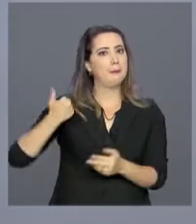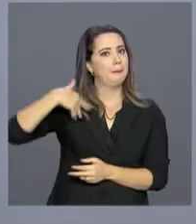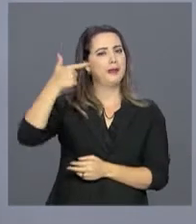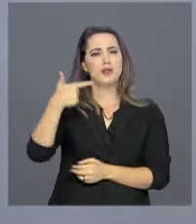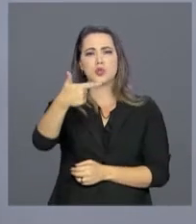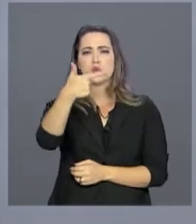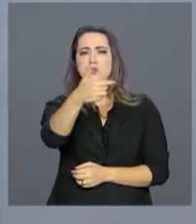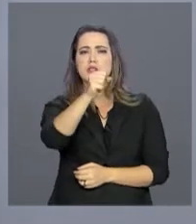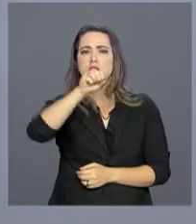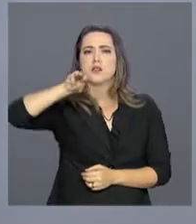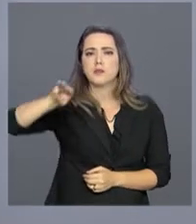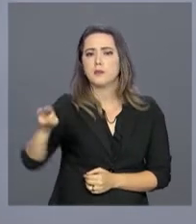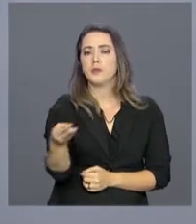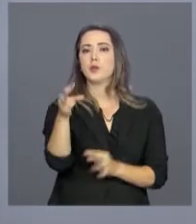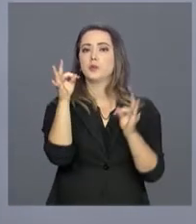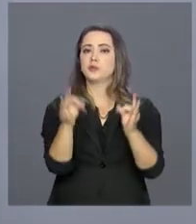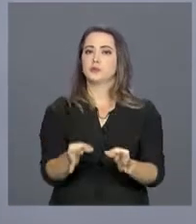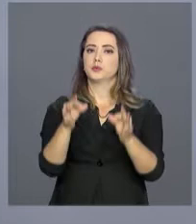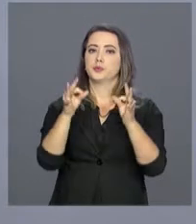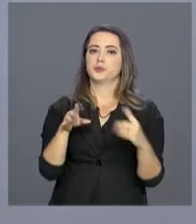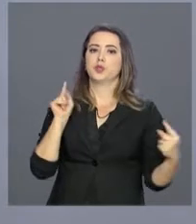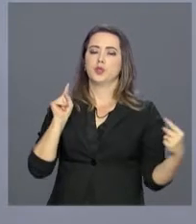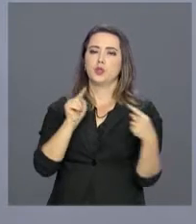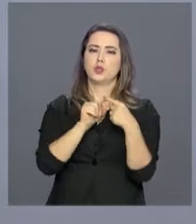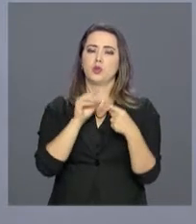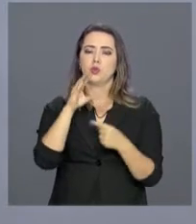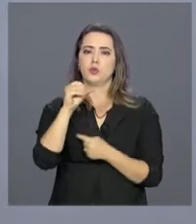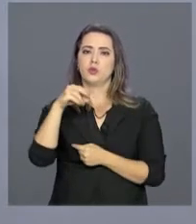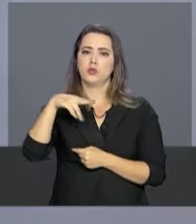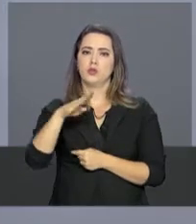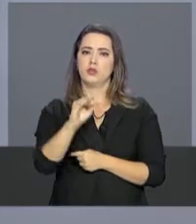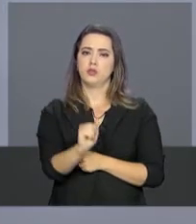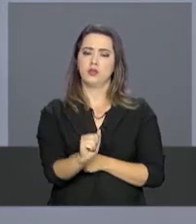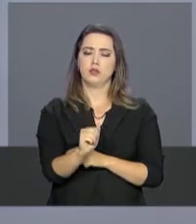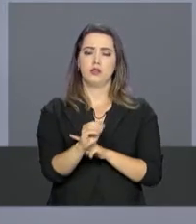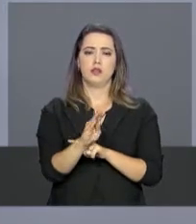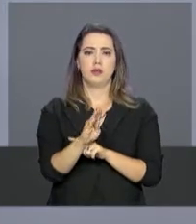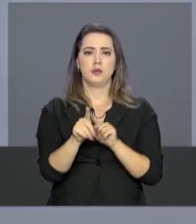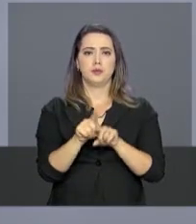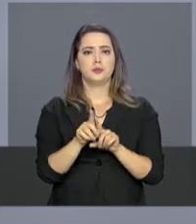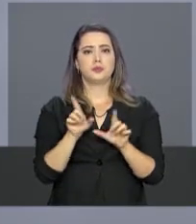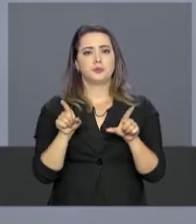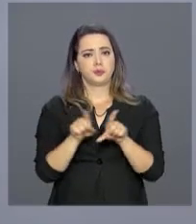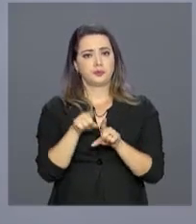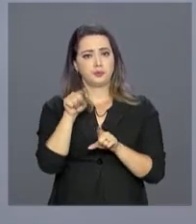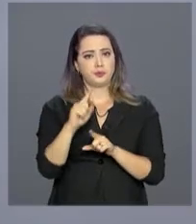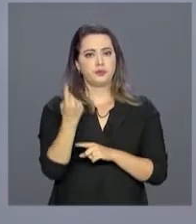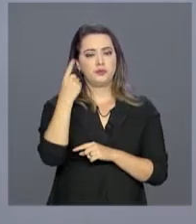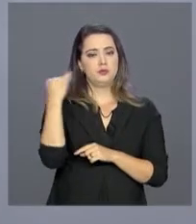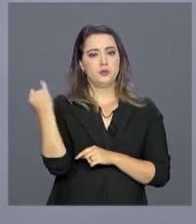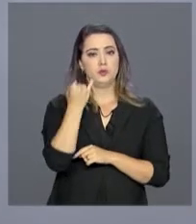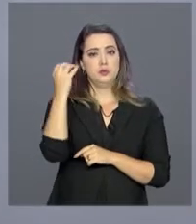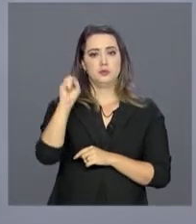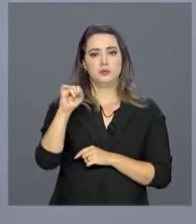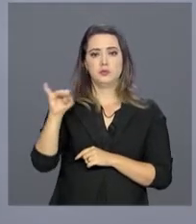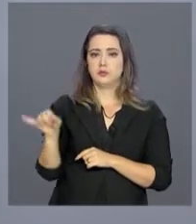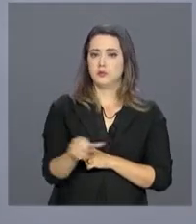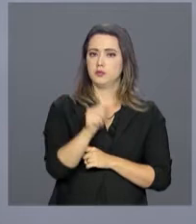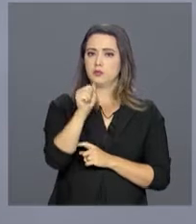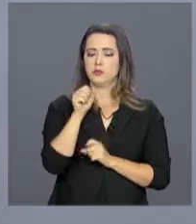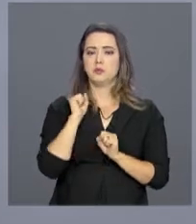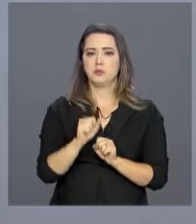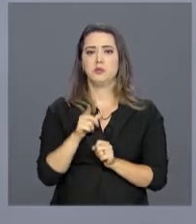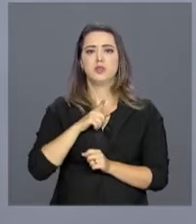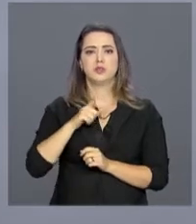228 milhões de toneladas. De acordo com a Conab, a Companhia Nacional de Abastecimento, um dos destaques é a soja, que